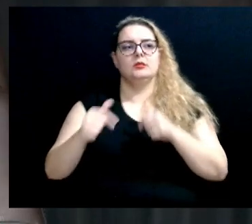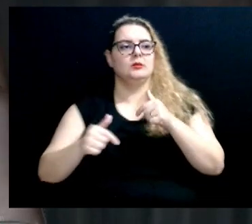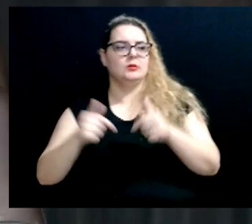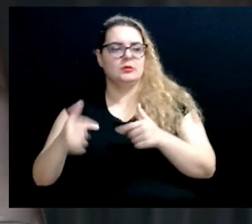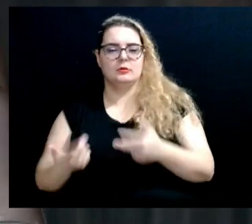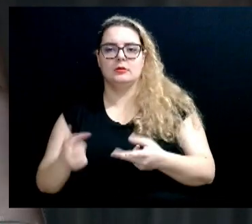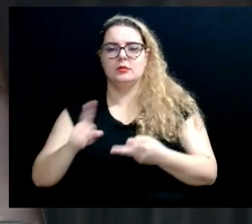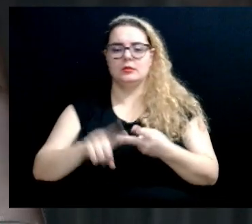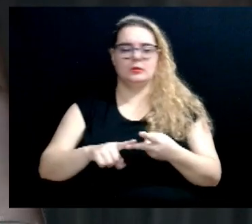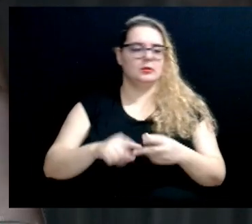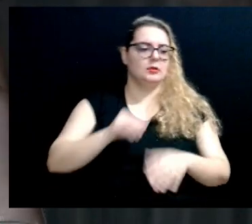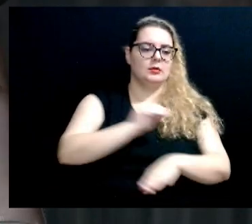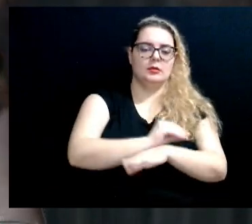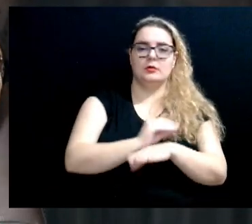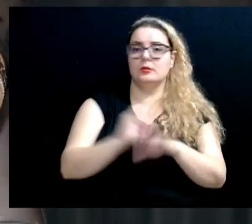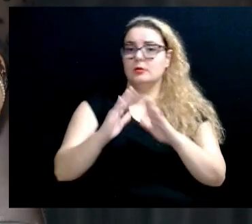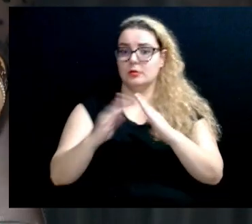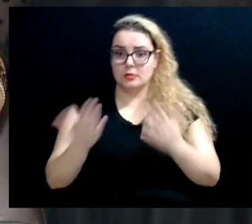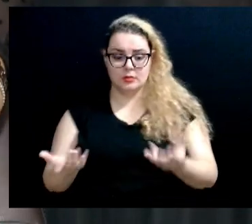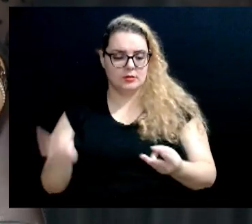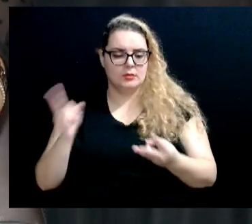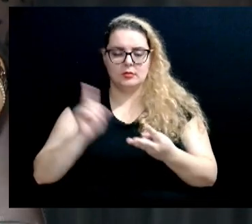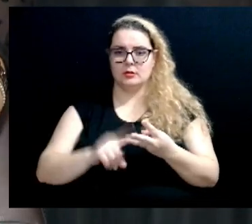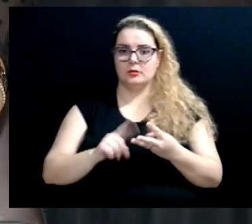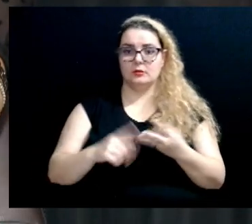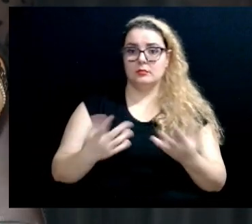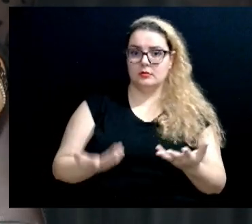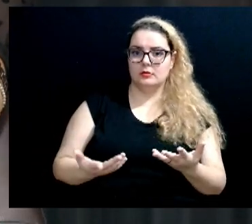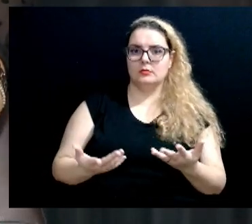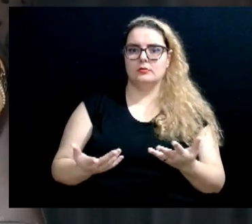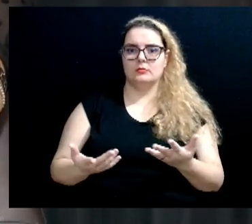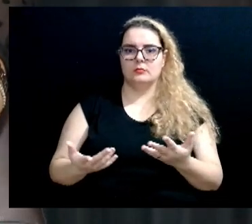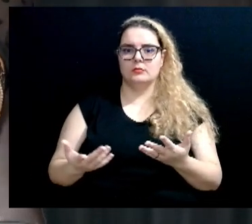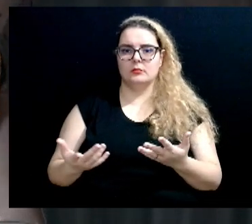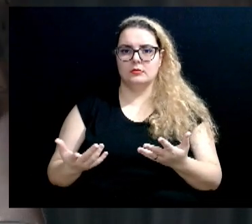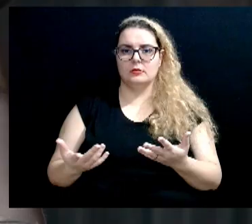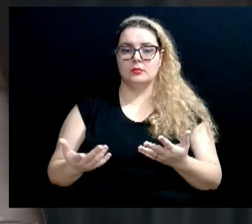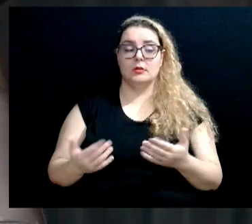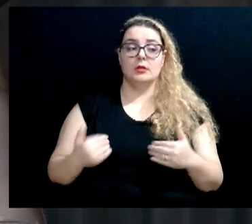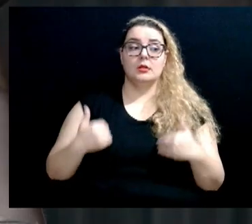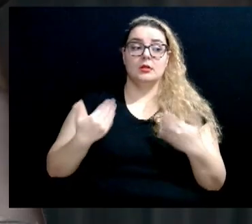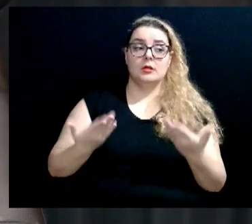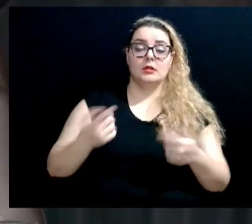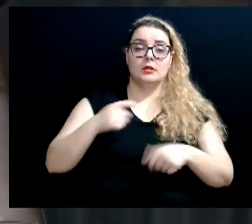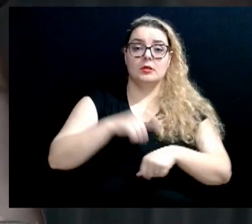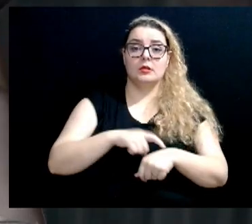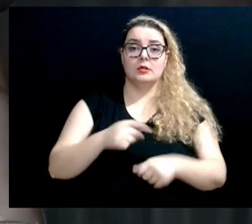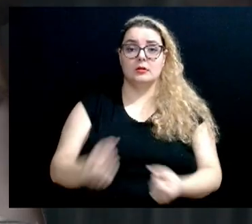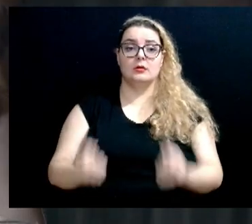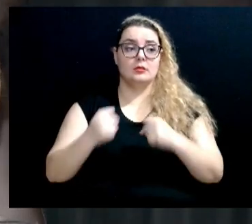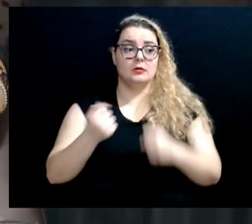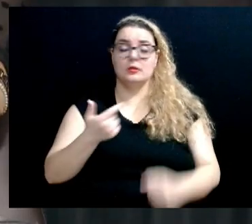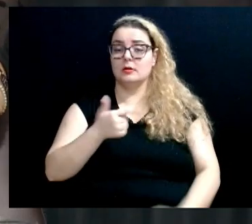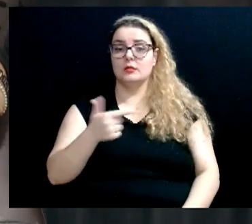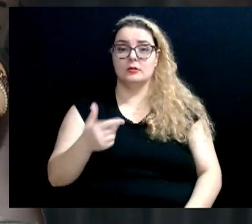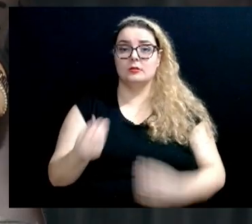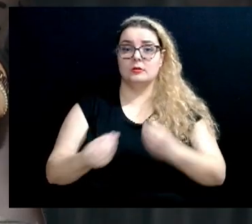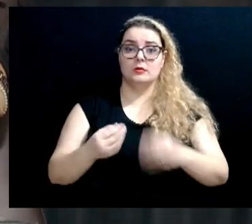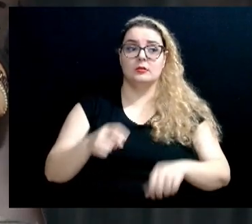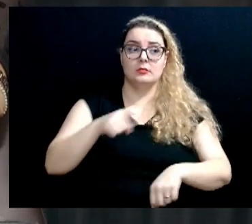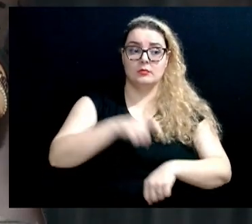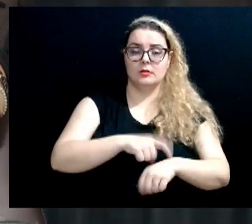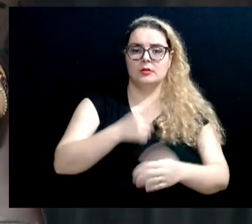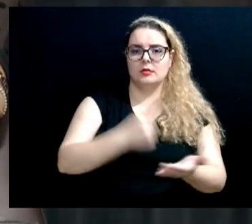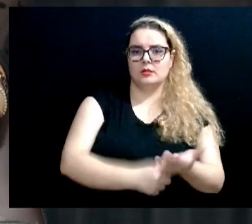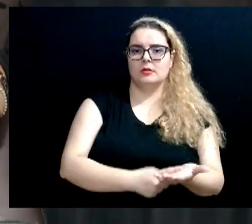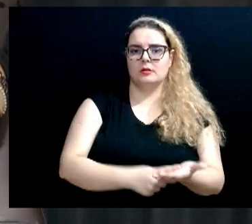minha casa, e assim... Que horas que eu tenho para fazer academia? Não tá cabendo na agenda, mas eu preciso ticar esse